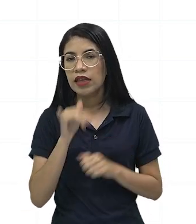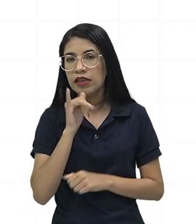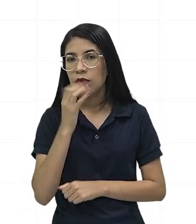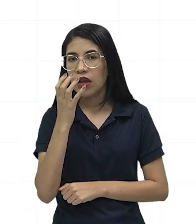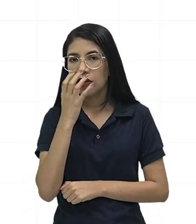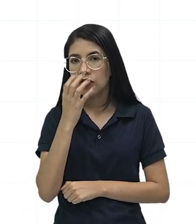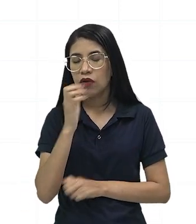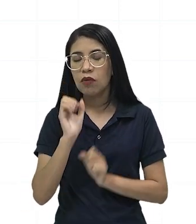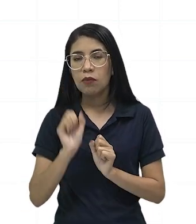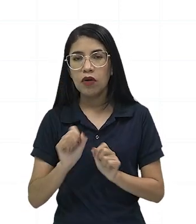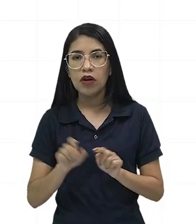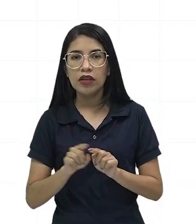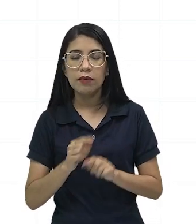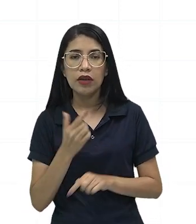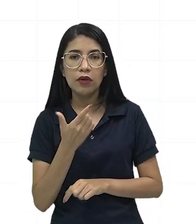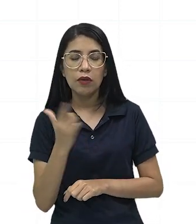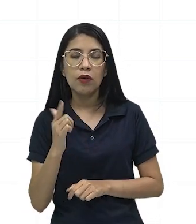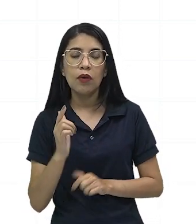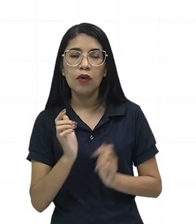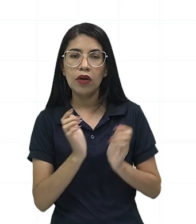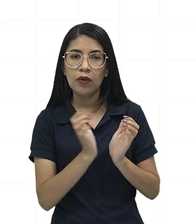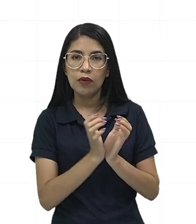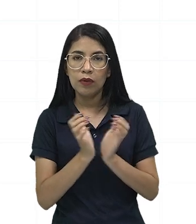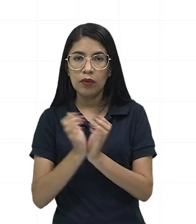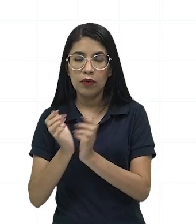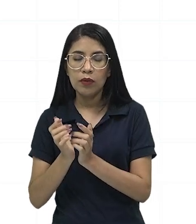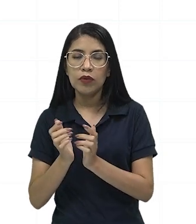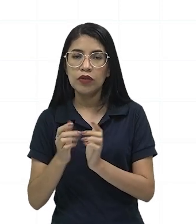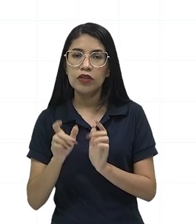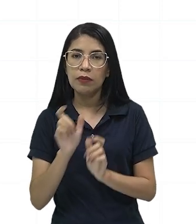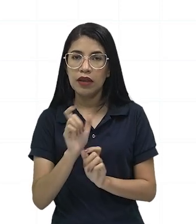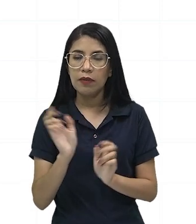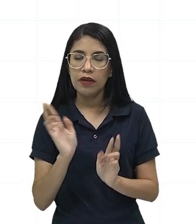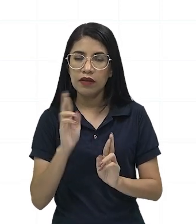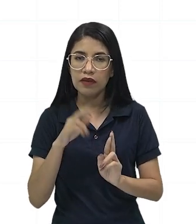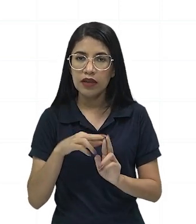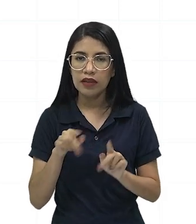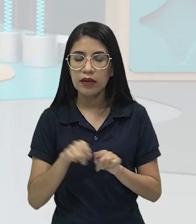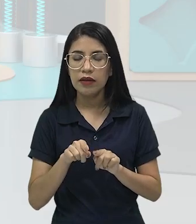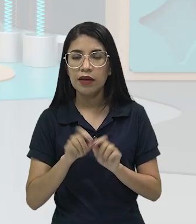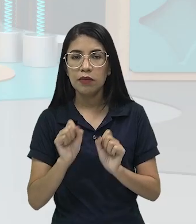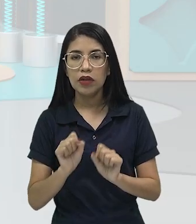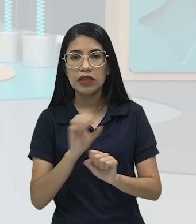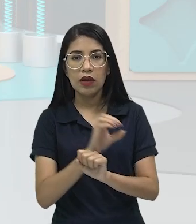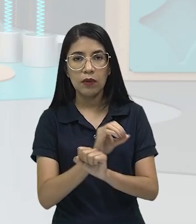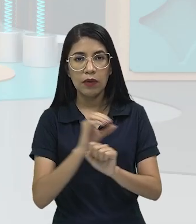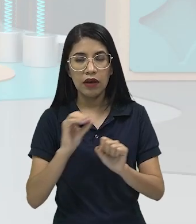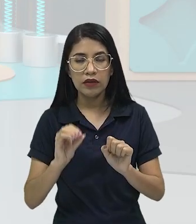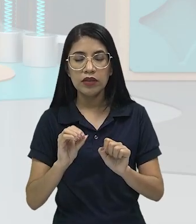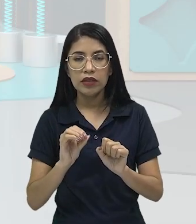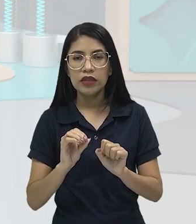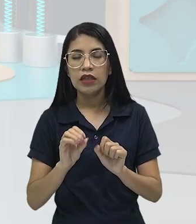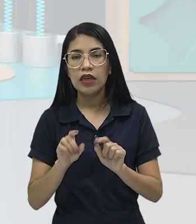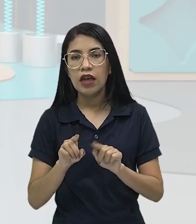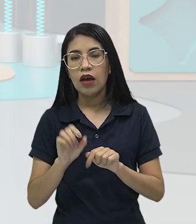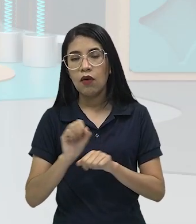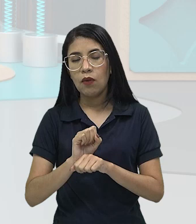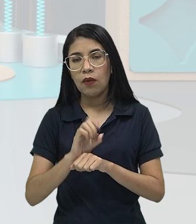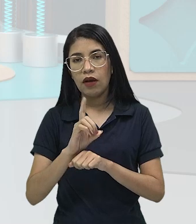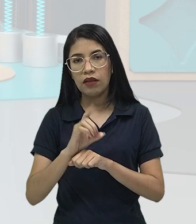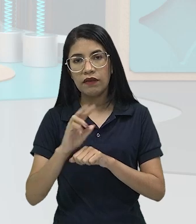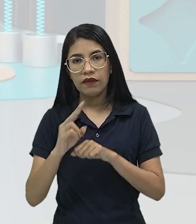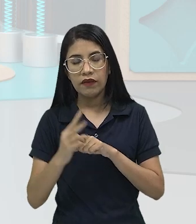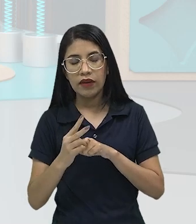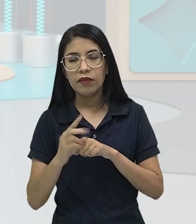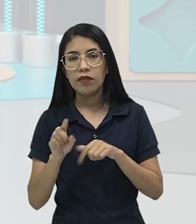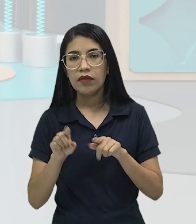vou usar outras classes de palavras pela anáfora para fazer referência a ele. Eu posso usar um artigo, eu posso usar um advérbio,